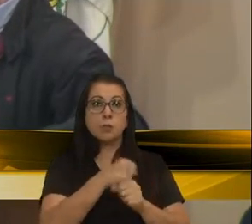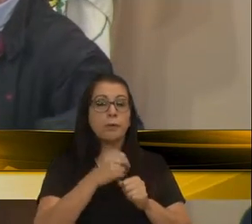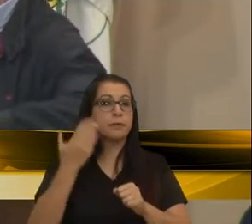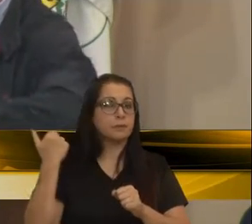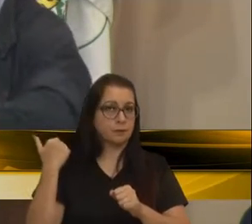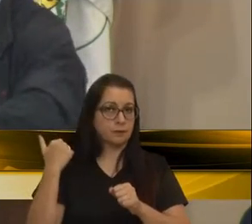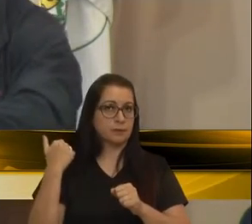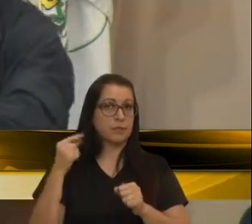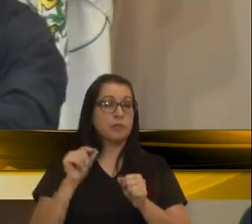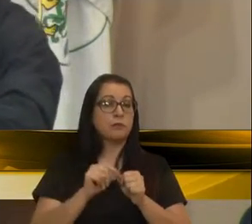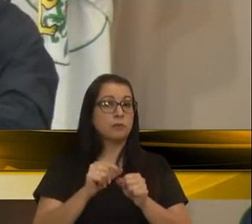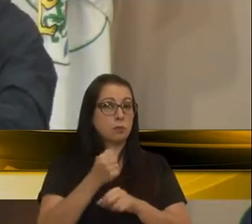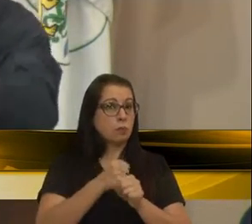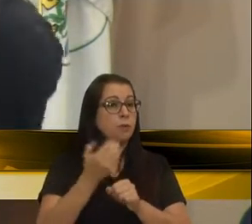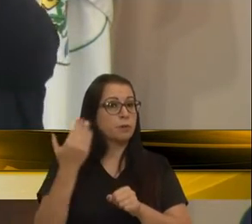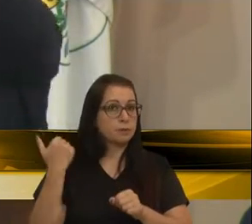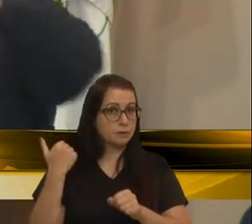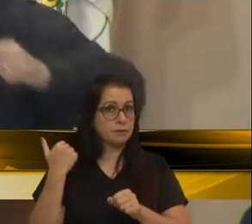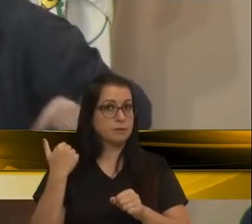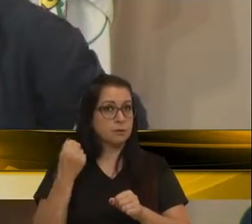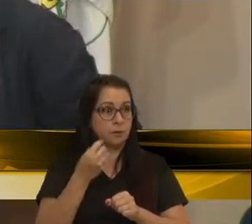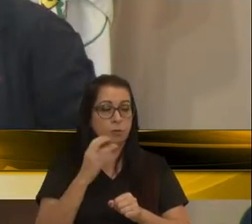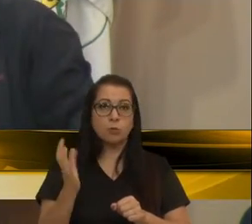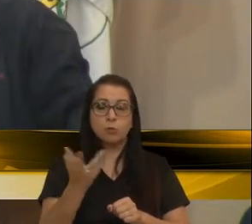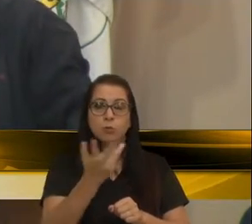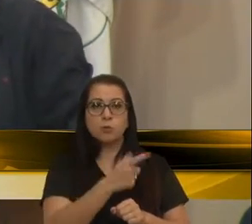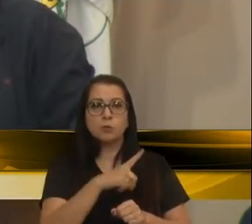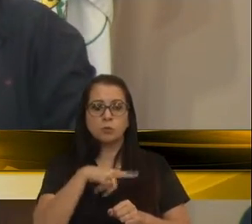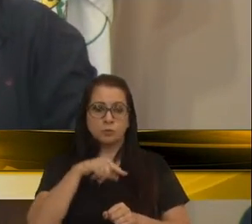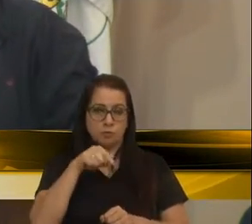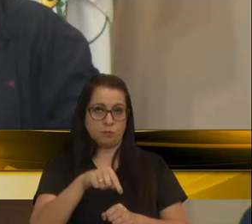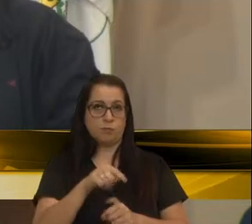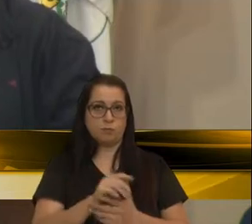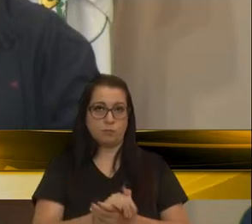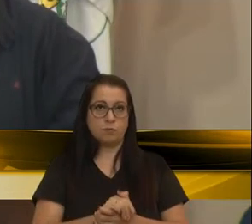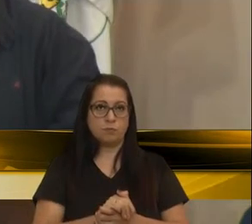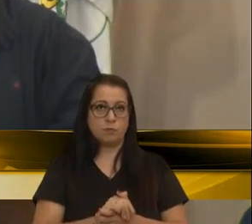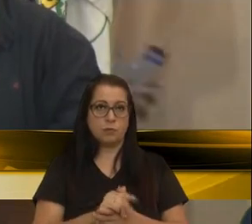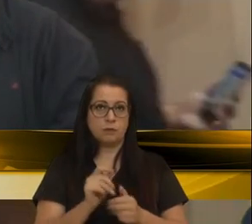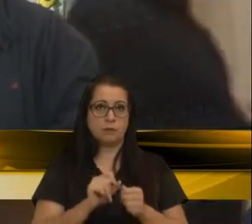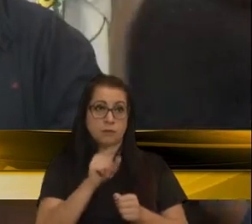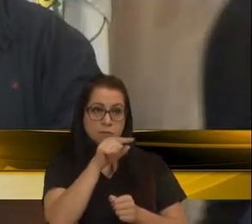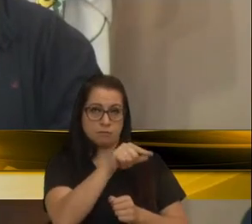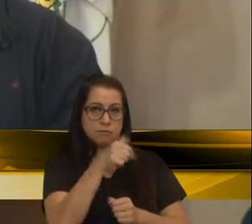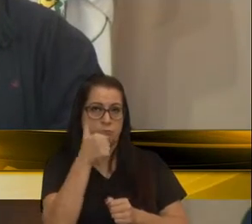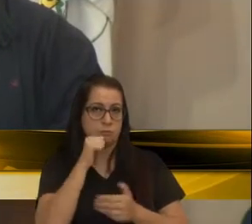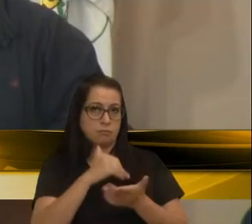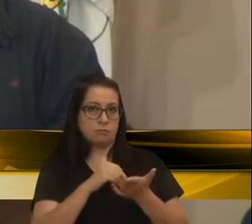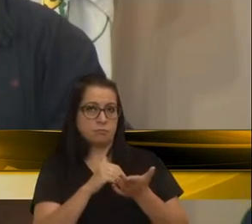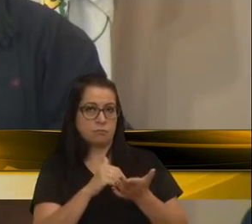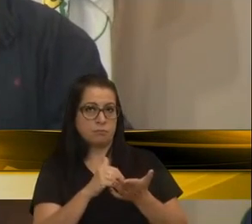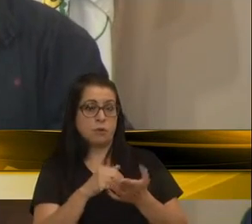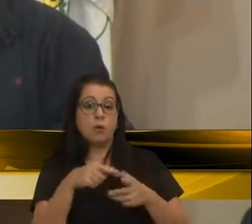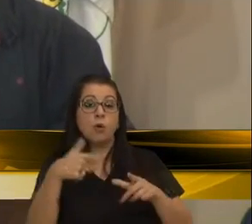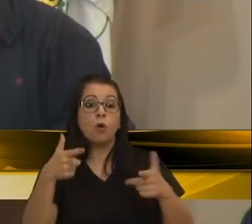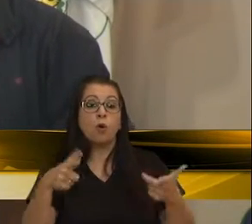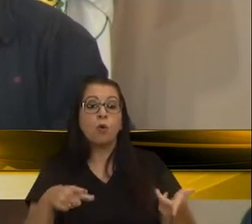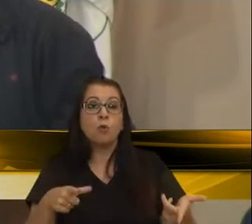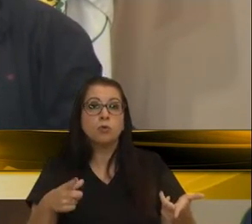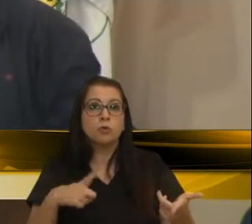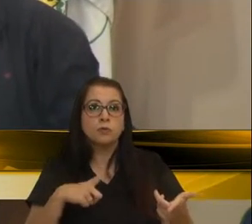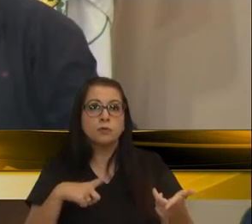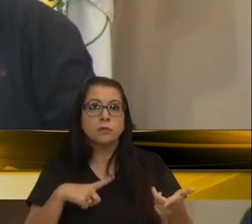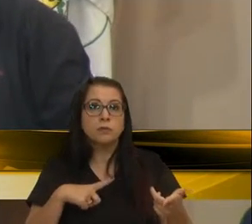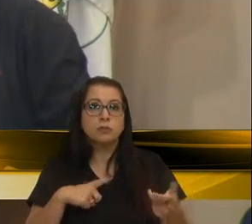passado. E é bom que todos os senhores estejam aqui. Eu fiz a ela. Aonde é que vai